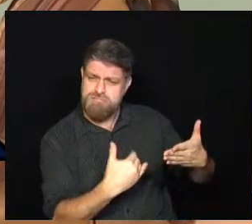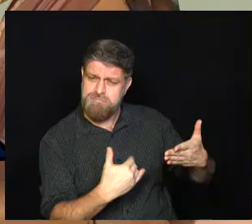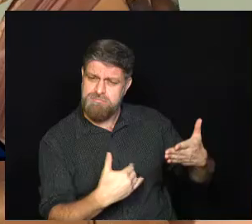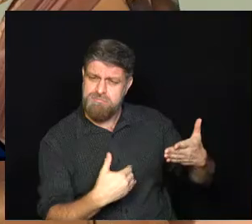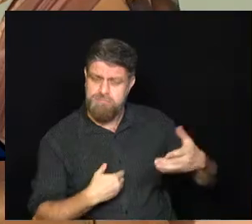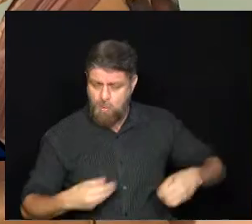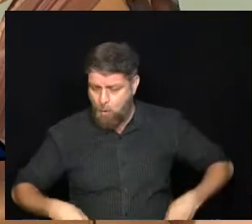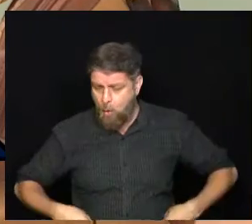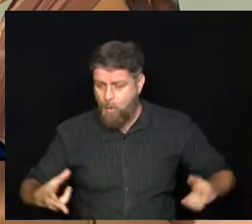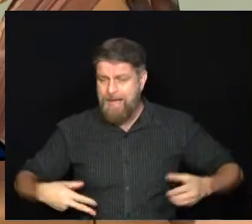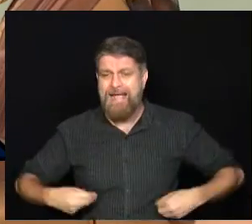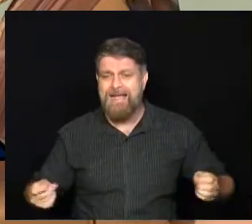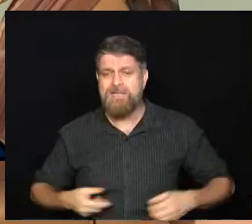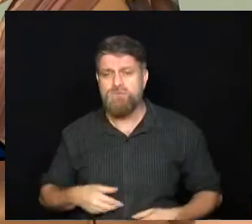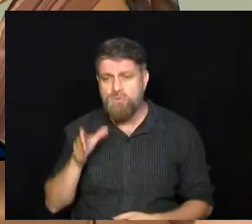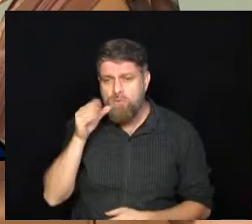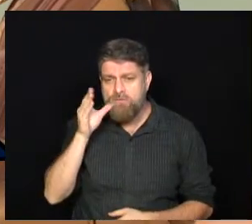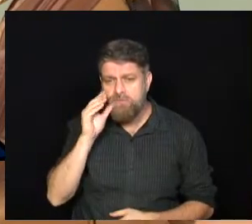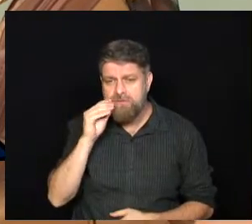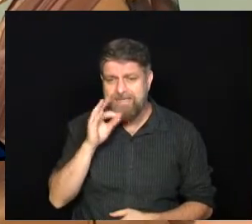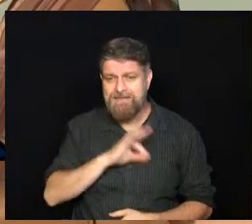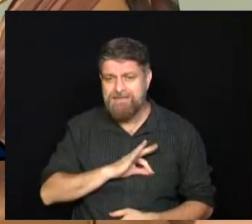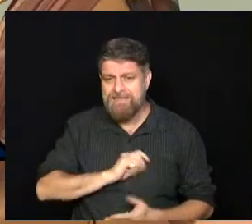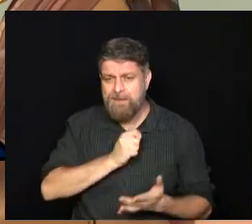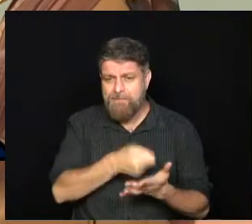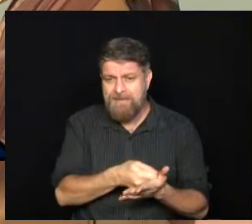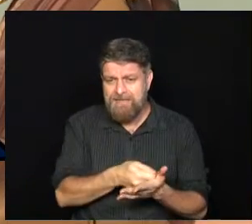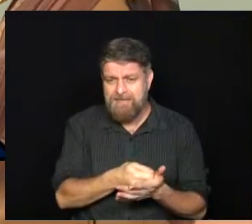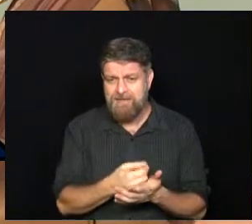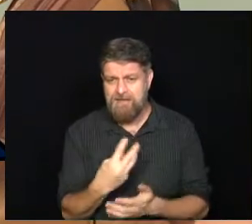com o pessoal está em torno de